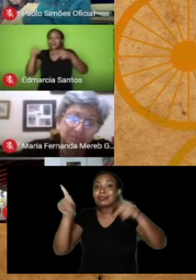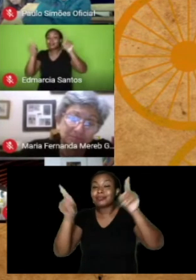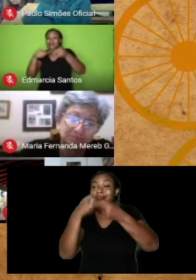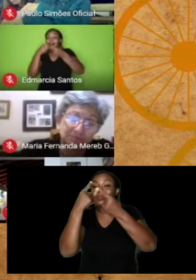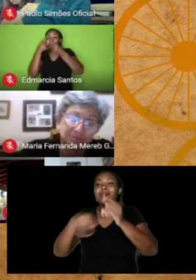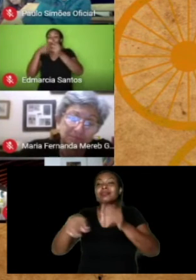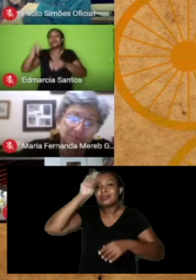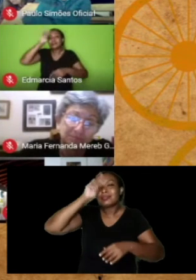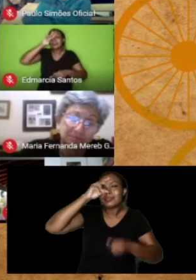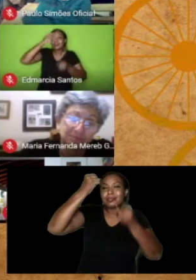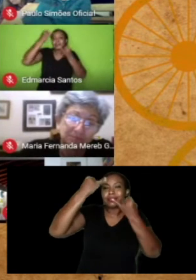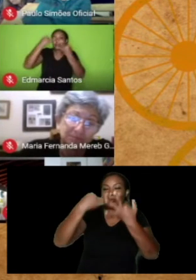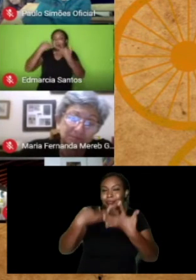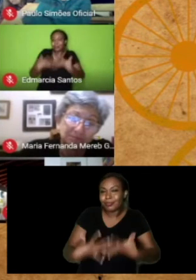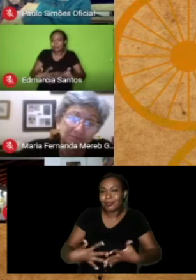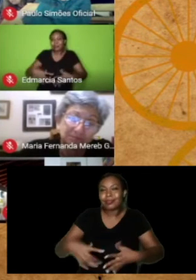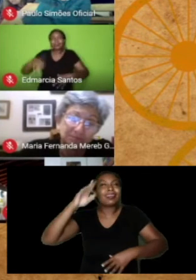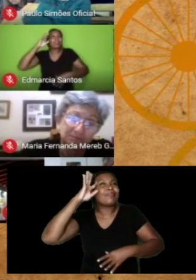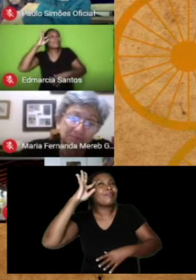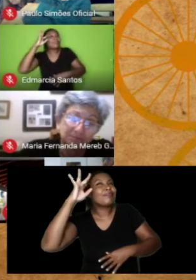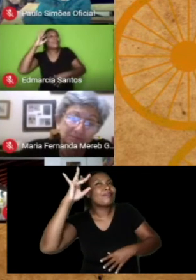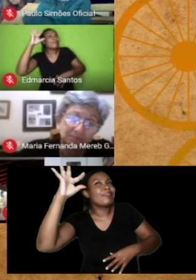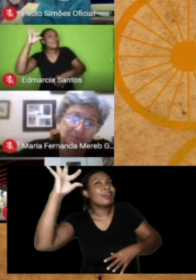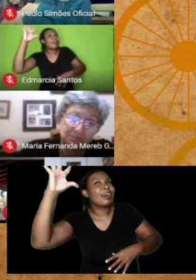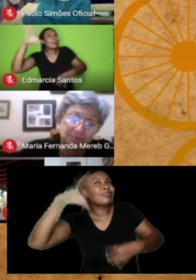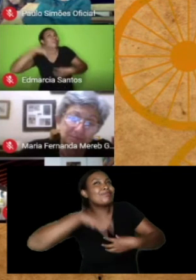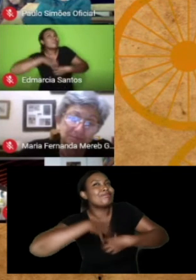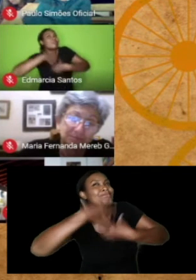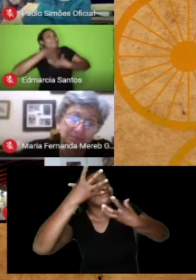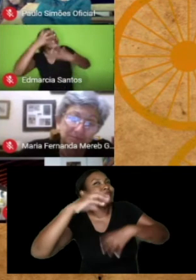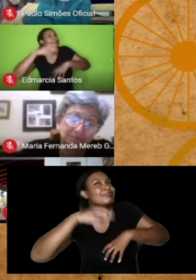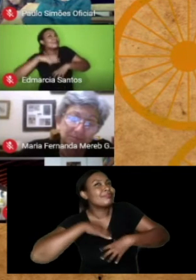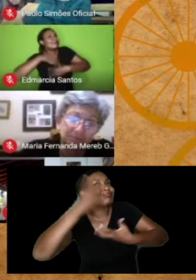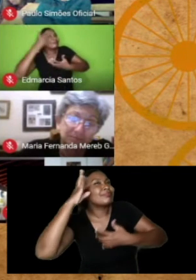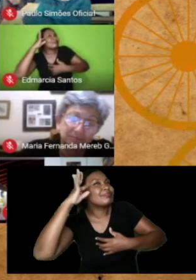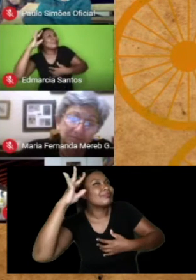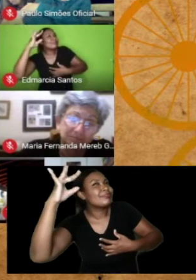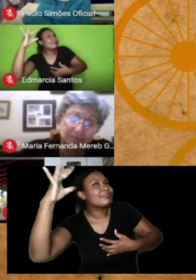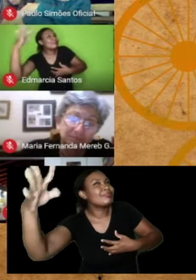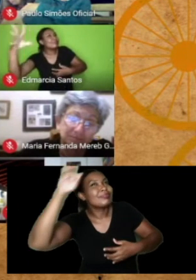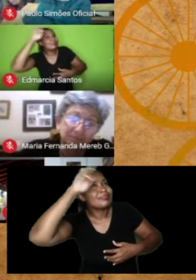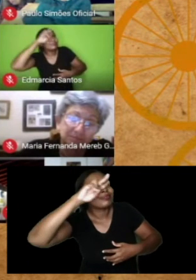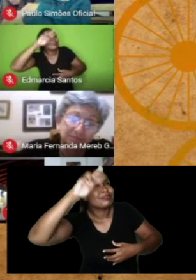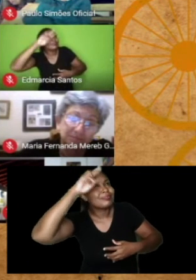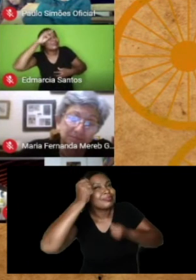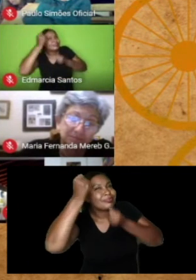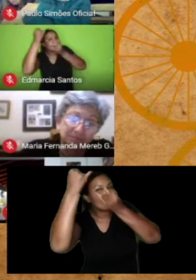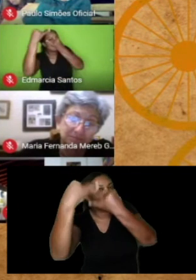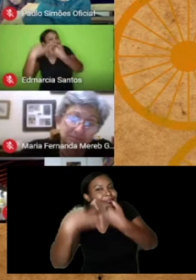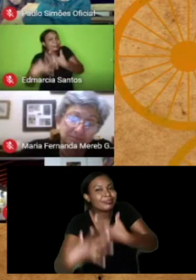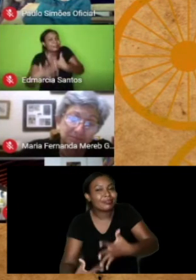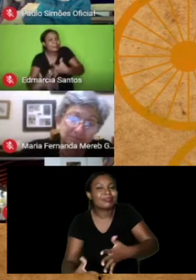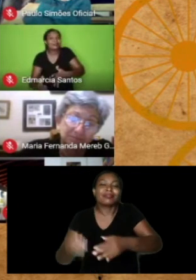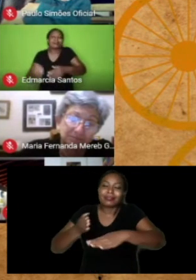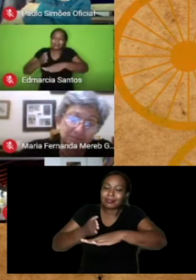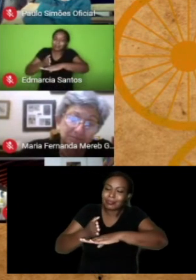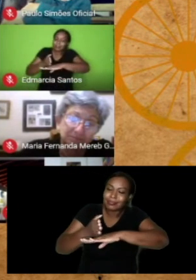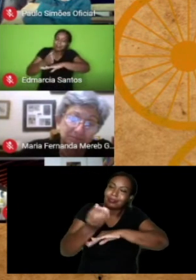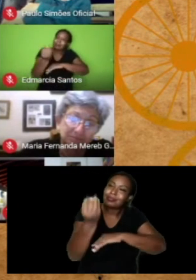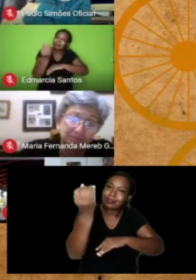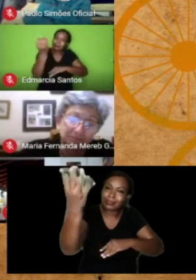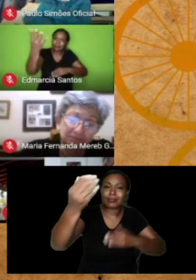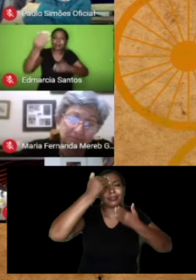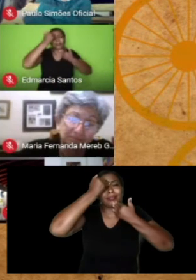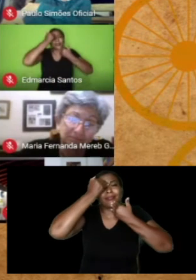vida compartilharam suas memórias e traçaram uma viagem pelos trilhos de Mato Grosso do Sul.